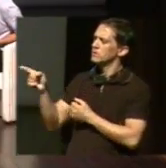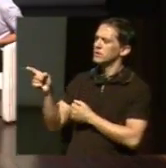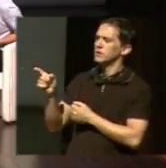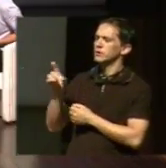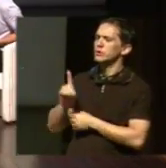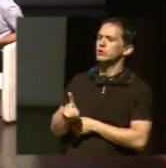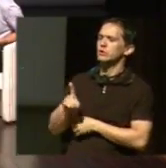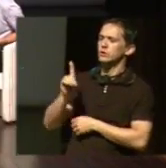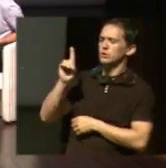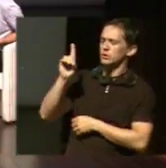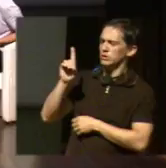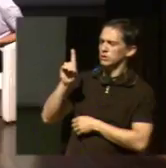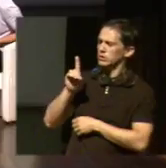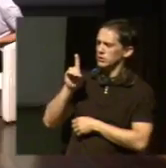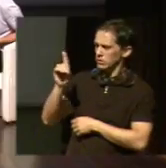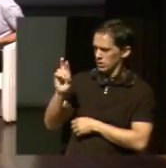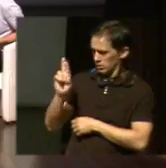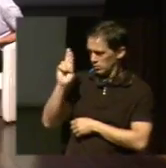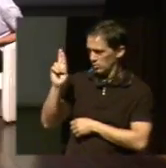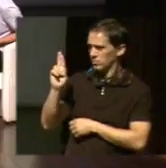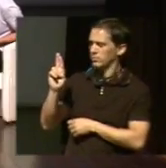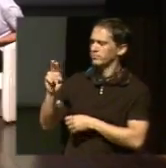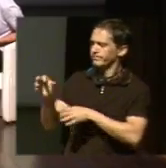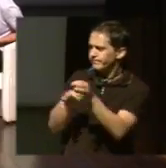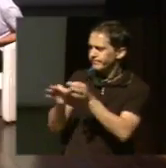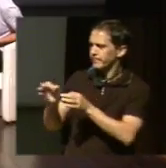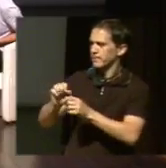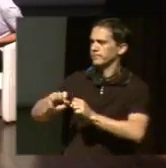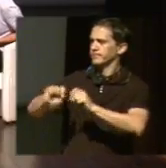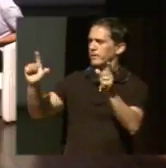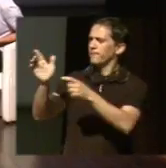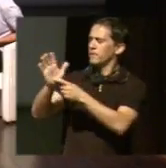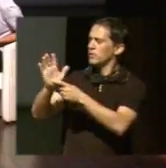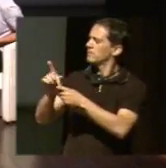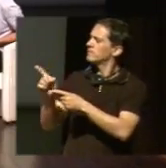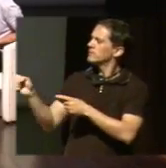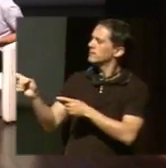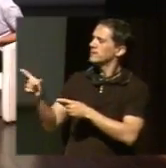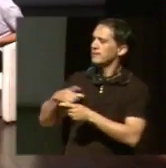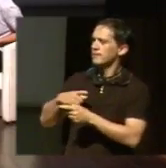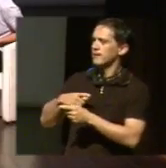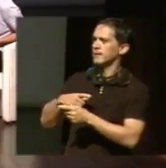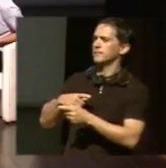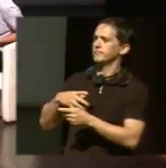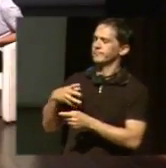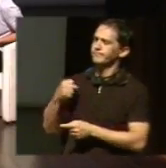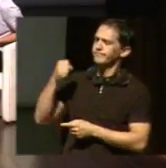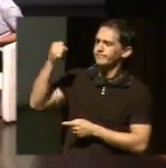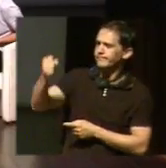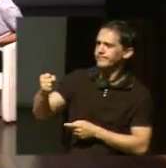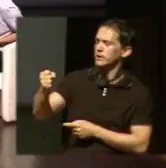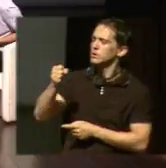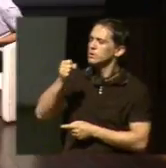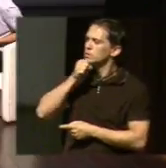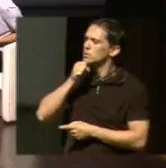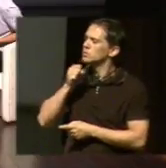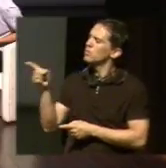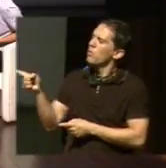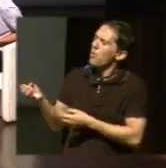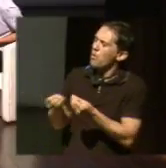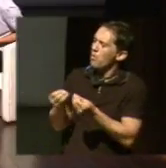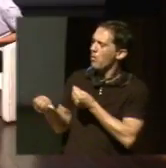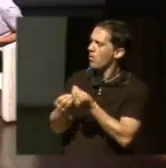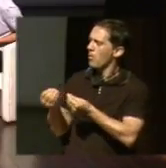fossem criar um filme que tivesse personagens idosos, como é que vocês fariam esse